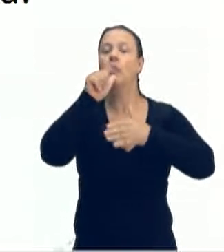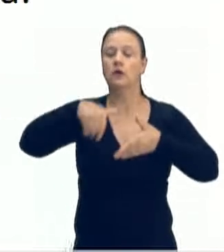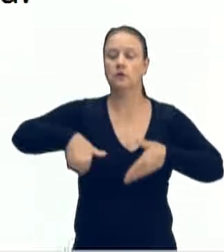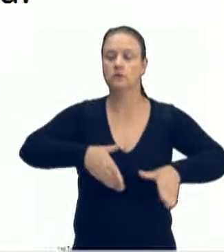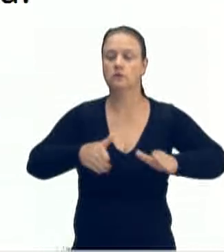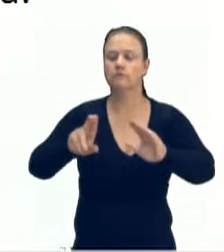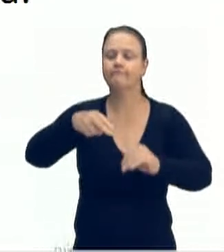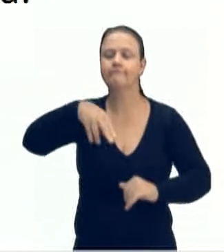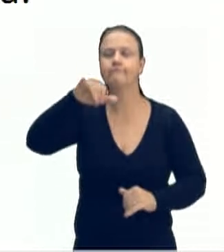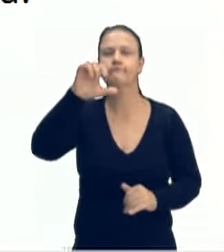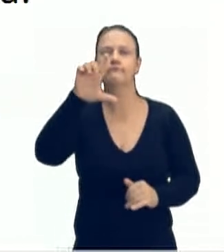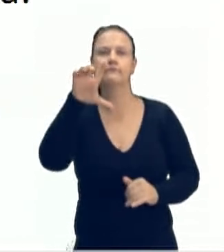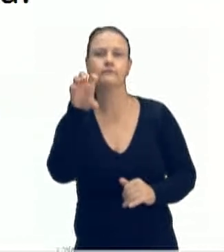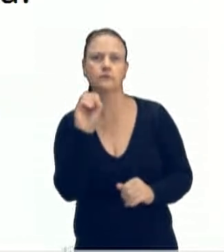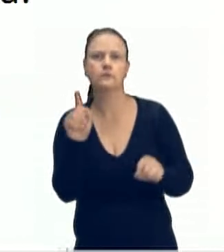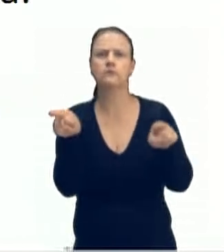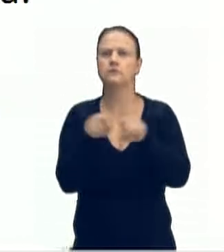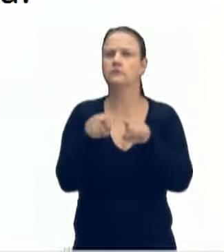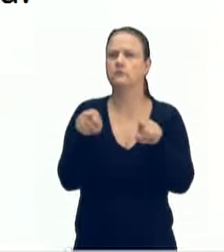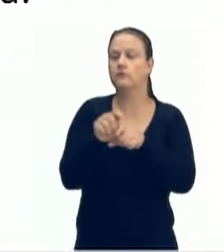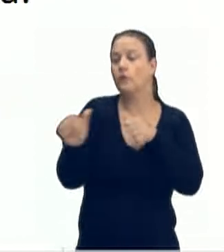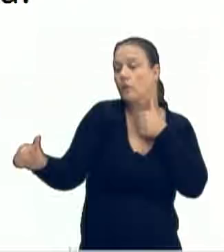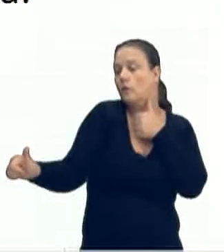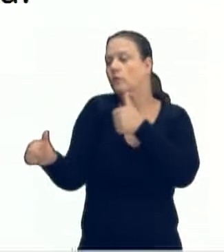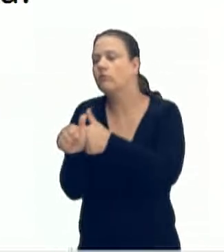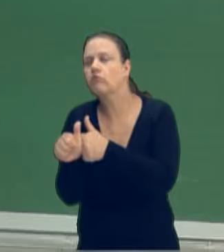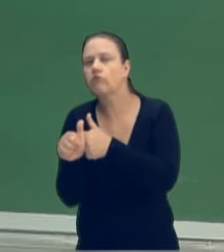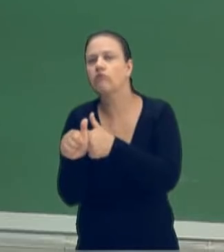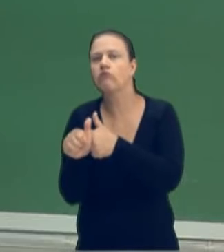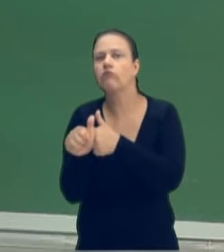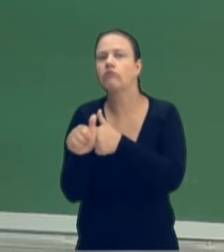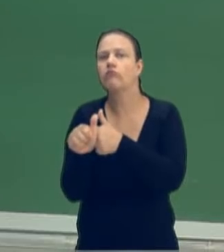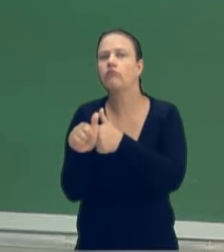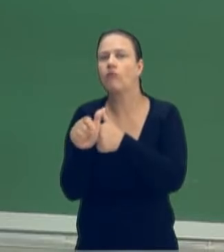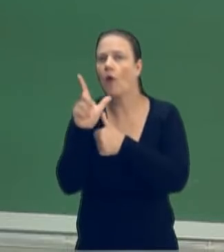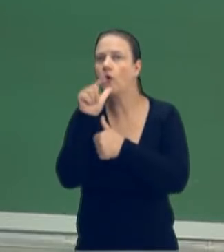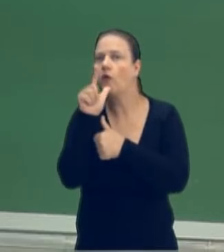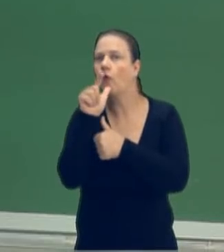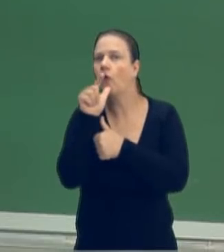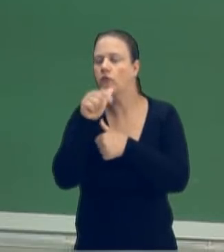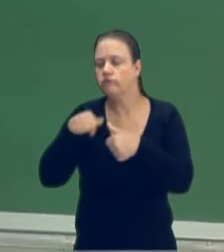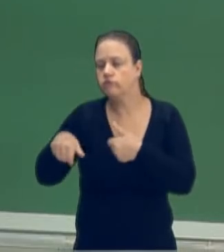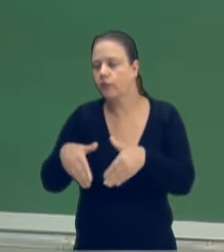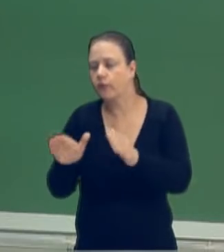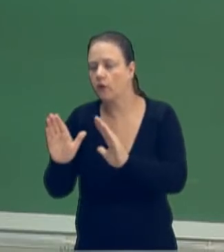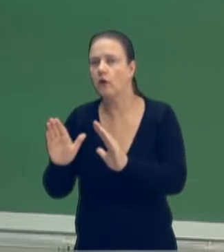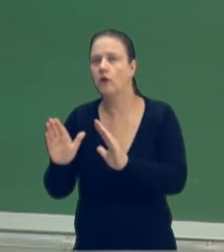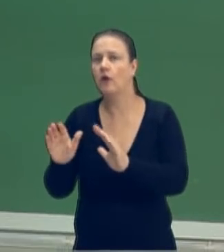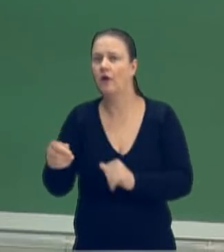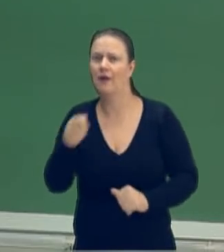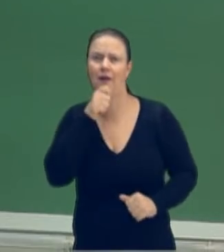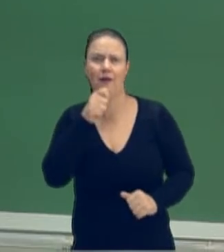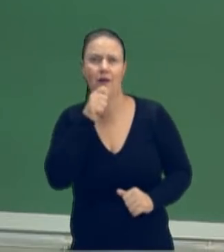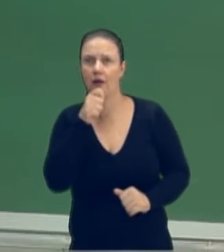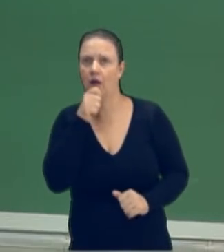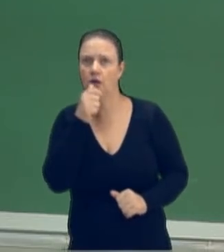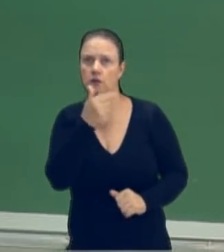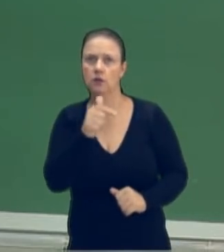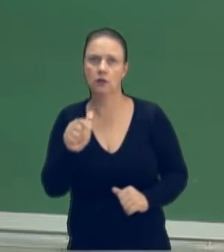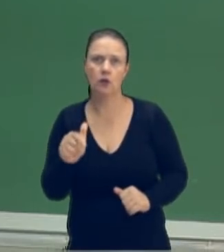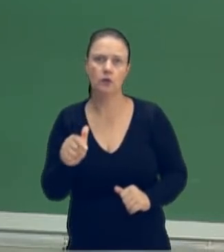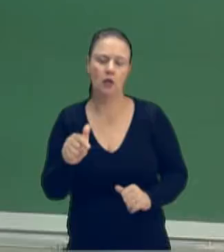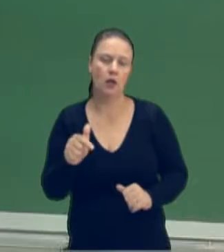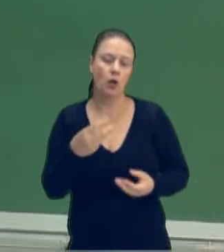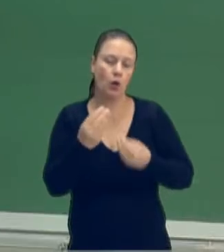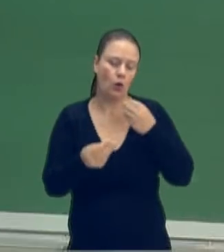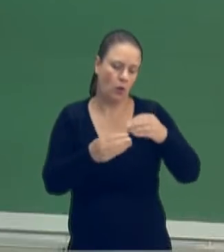inclusive, também na Mesopotâmia, eles ainda não têm um uso em grande quantidade de